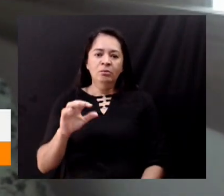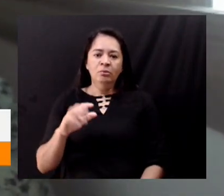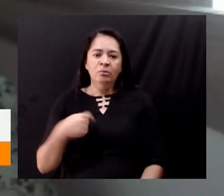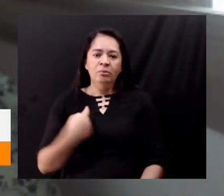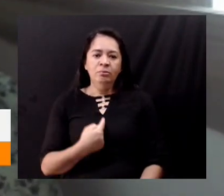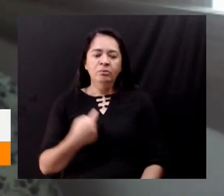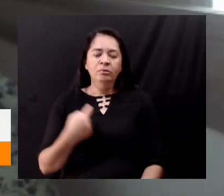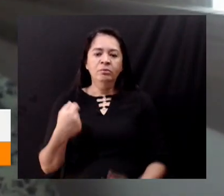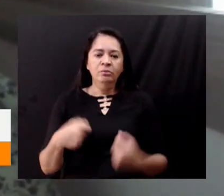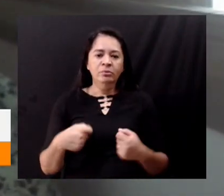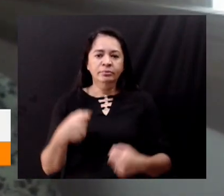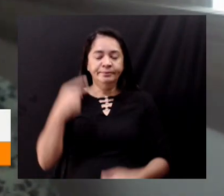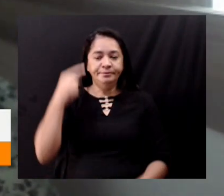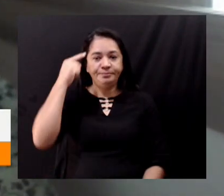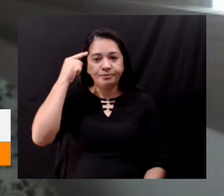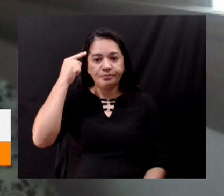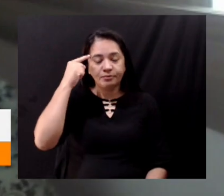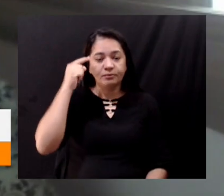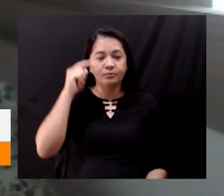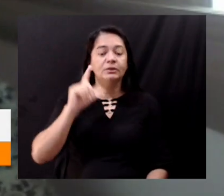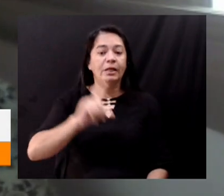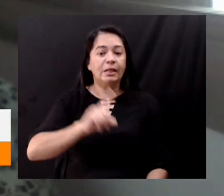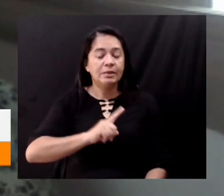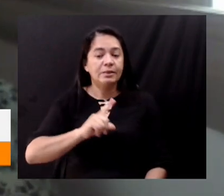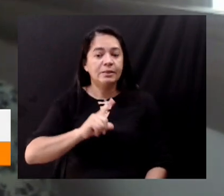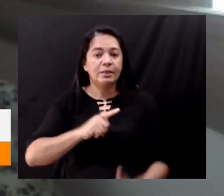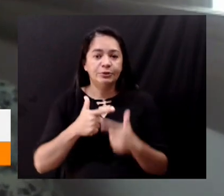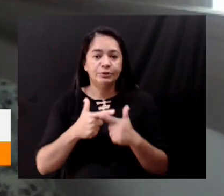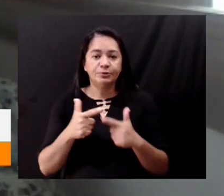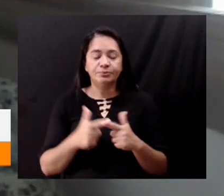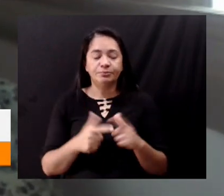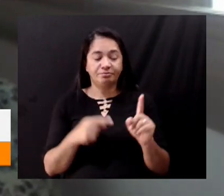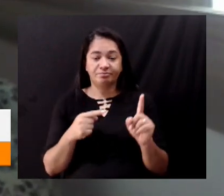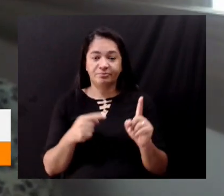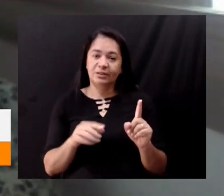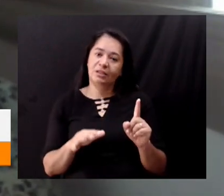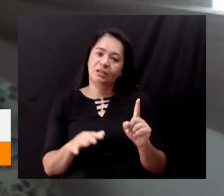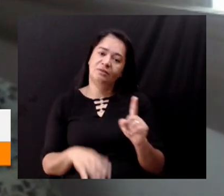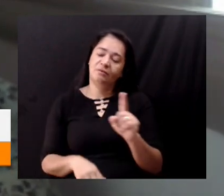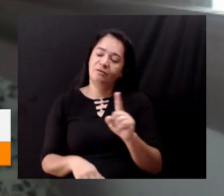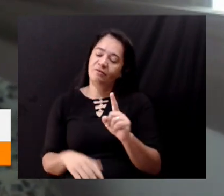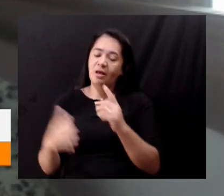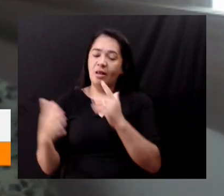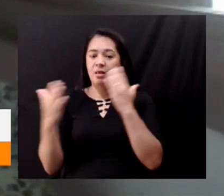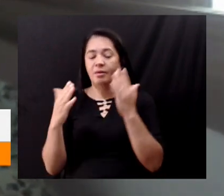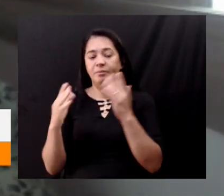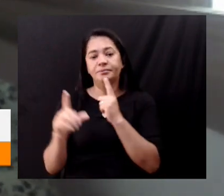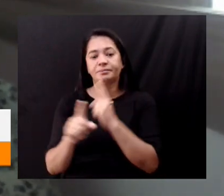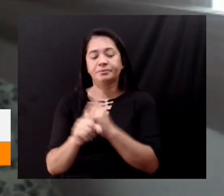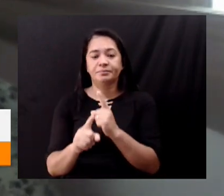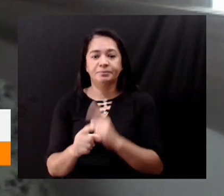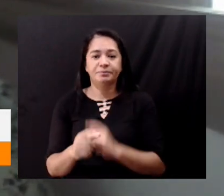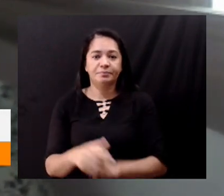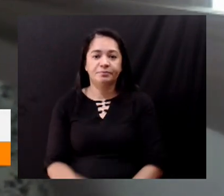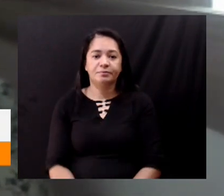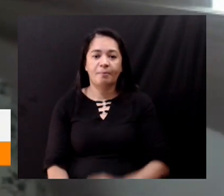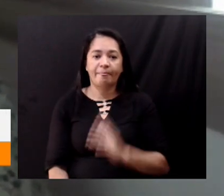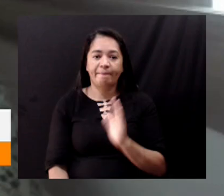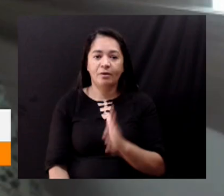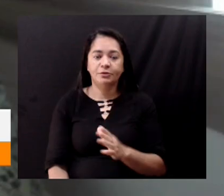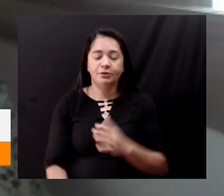problema. A pessoa normalmente ela chega para a psicoterapia, né, já com consequências disso, ou